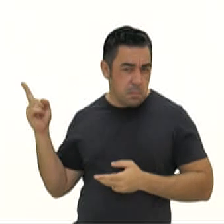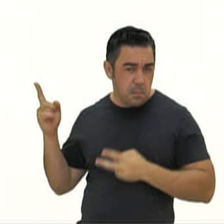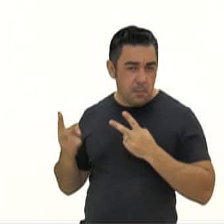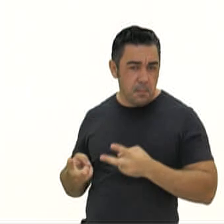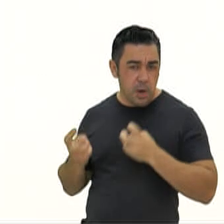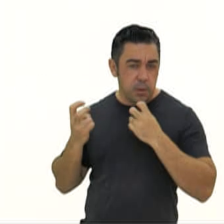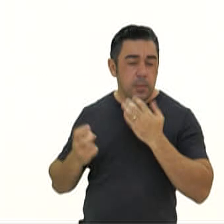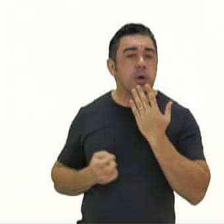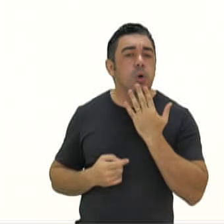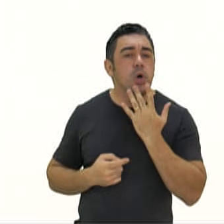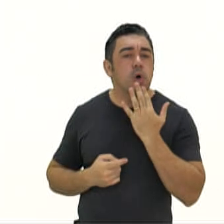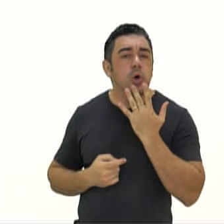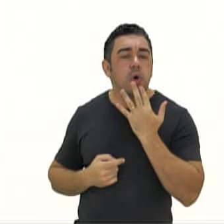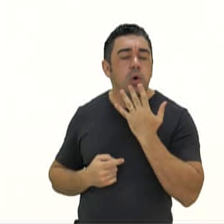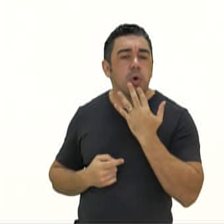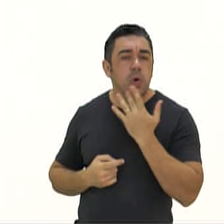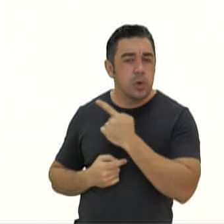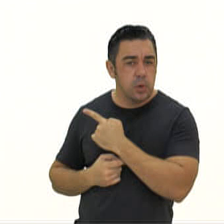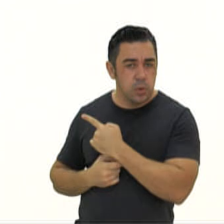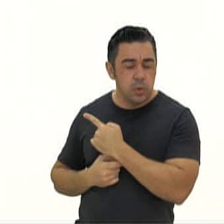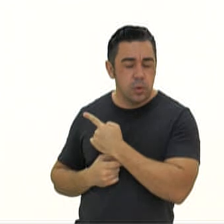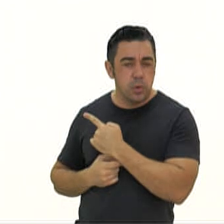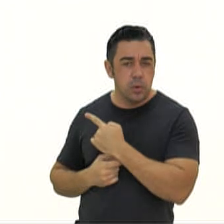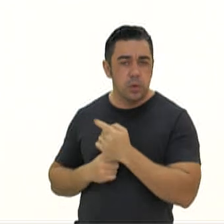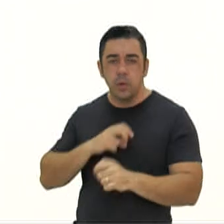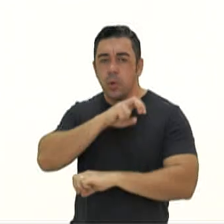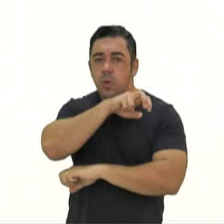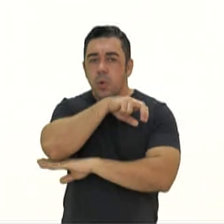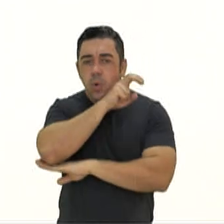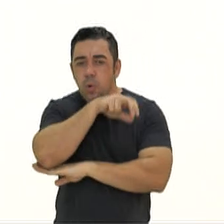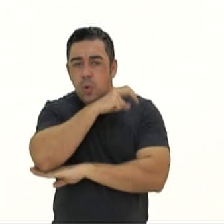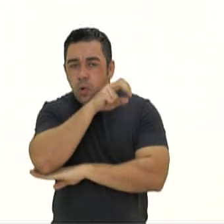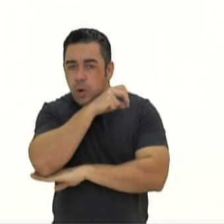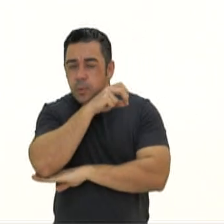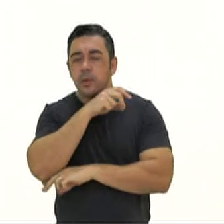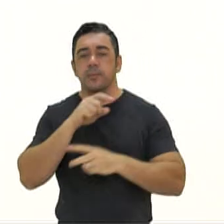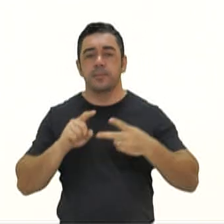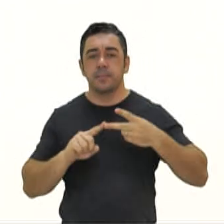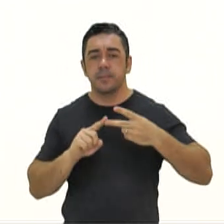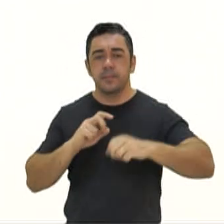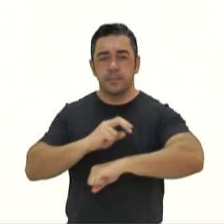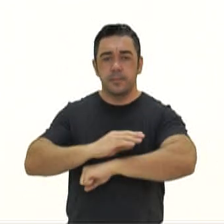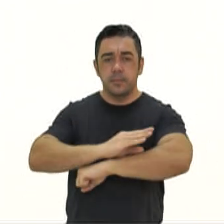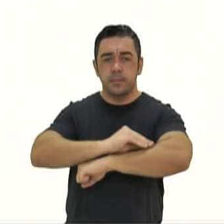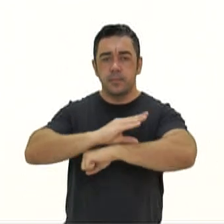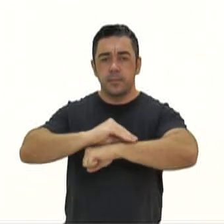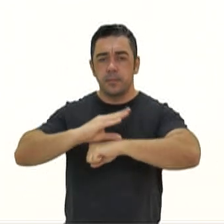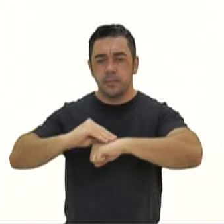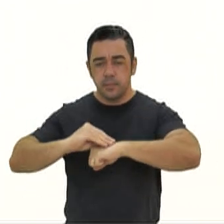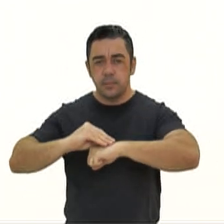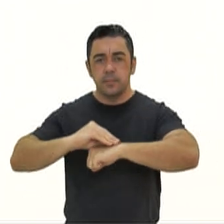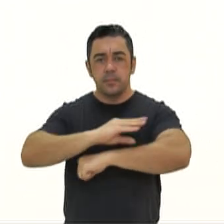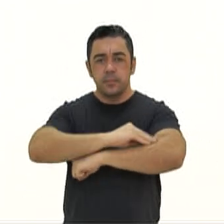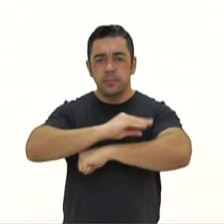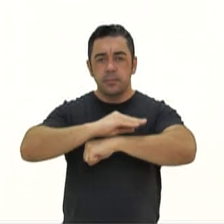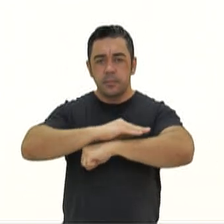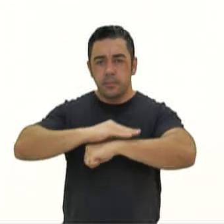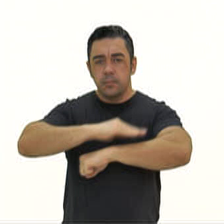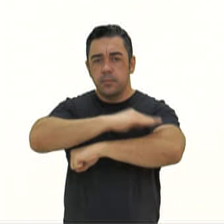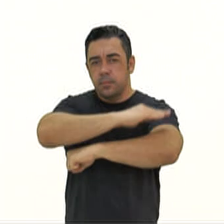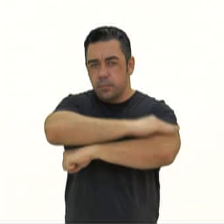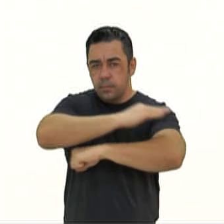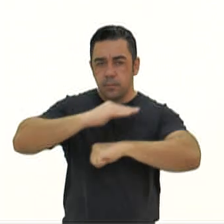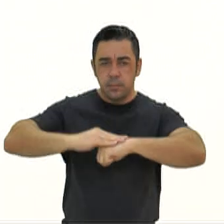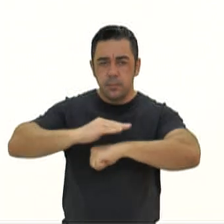coloração dessa cobra e a coloração dessa perereca, né? Vamos ver, isso, uma pererequinha